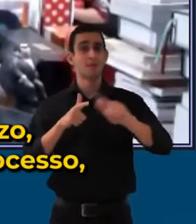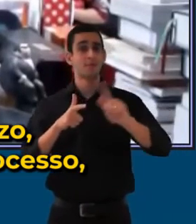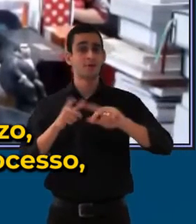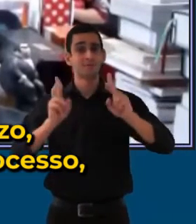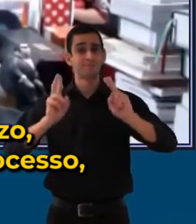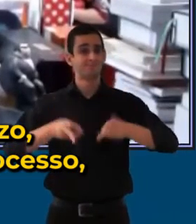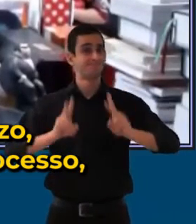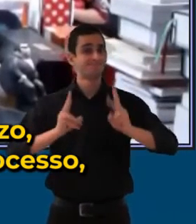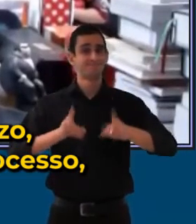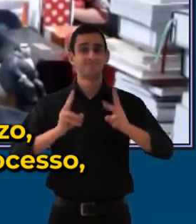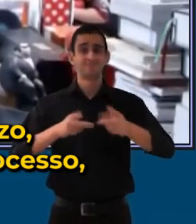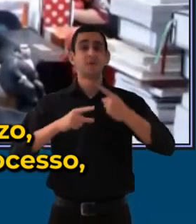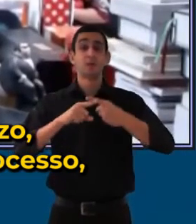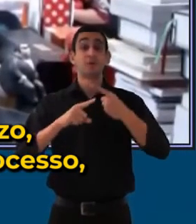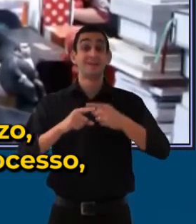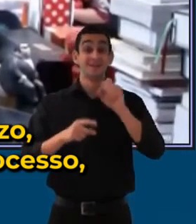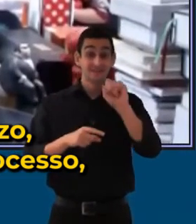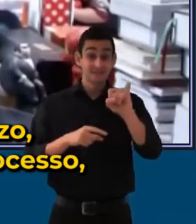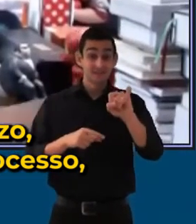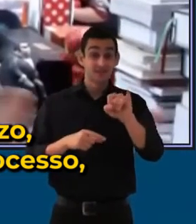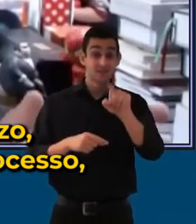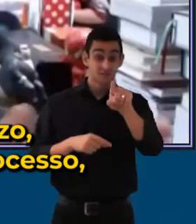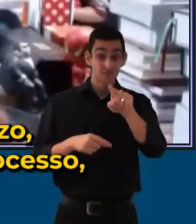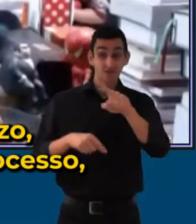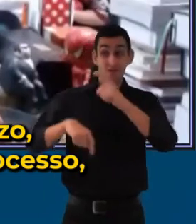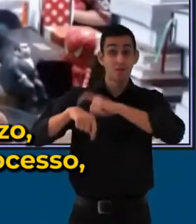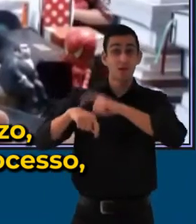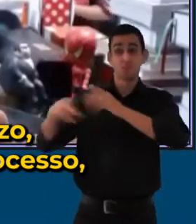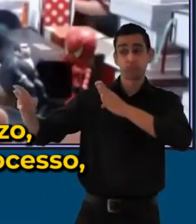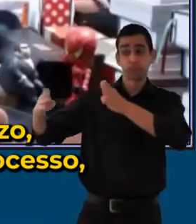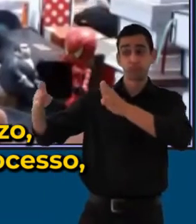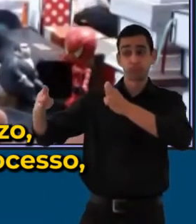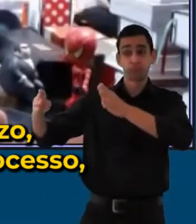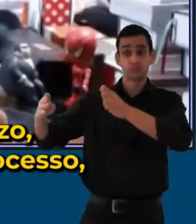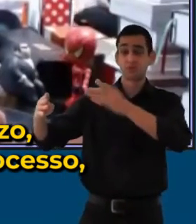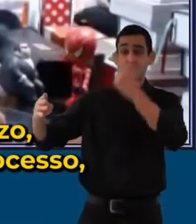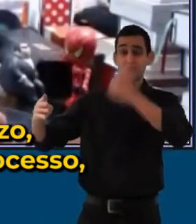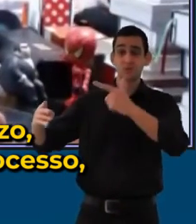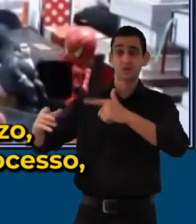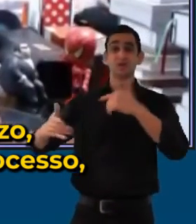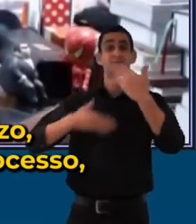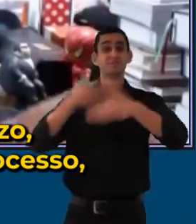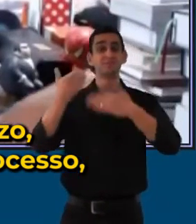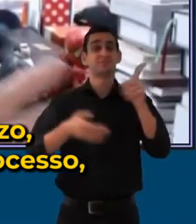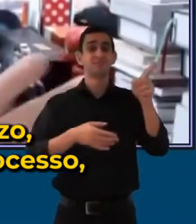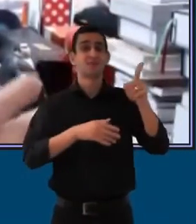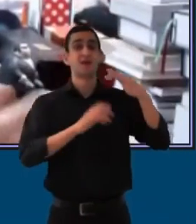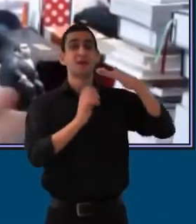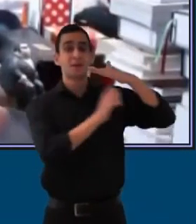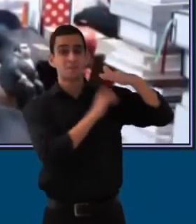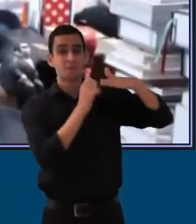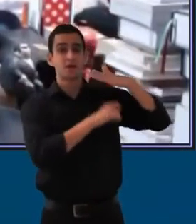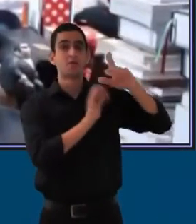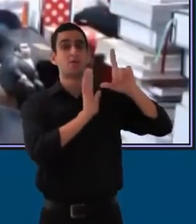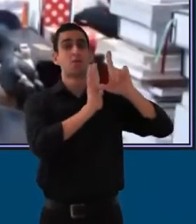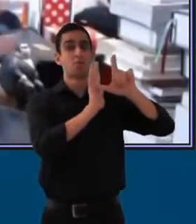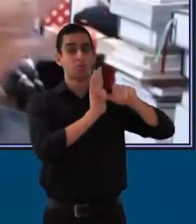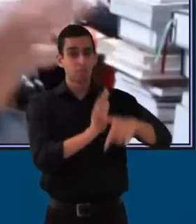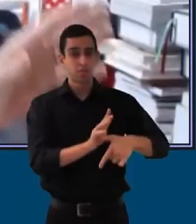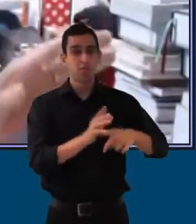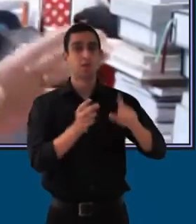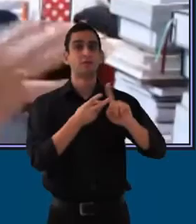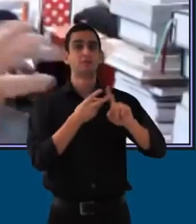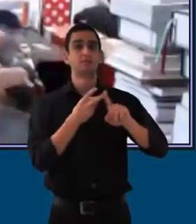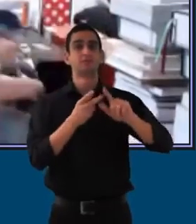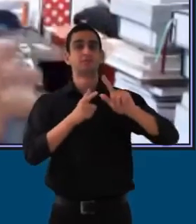que quando você deixa de impor um prazo, acontece isso que está acontecendo nesse processo, né? A parte, ela deixa aquilo